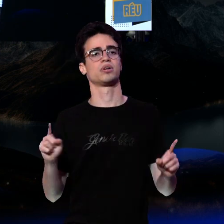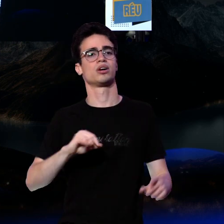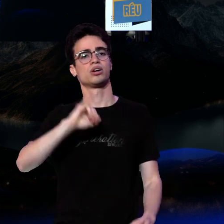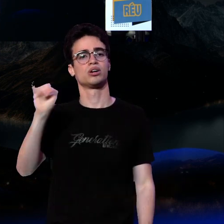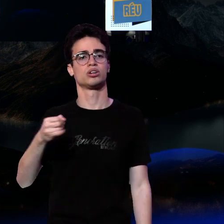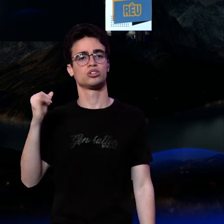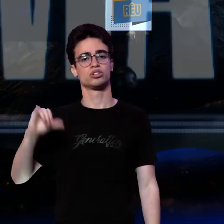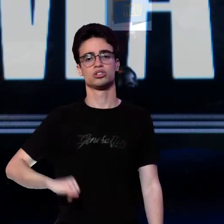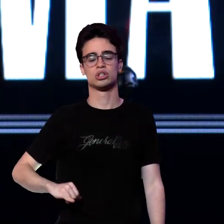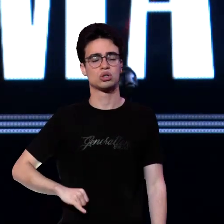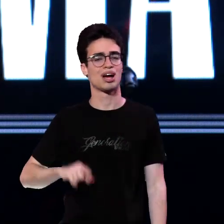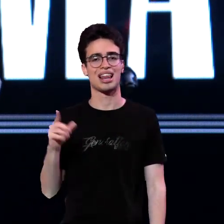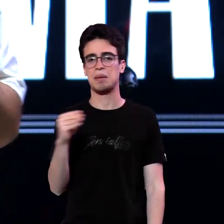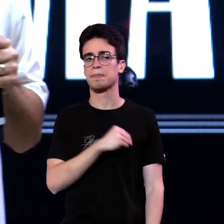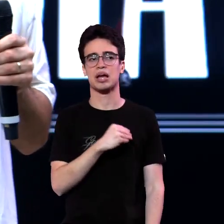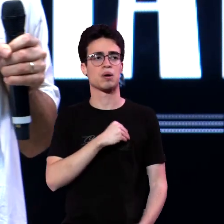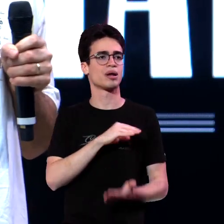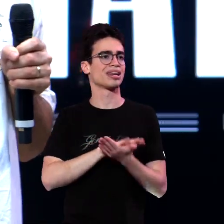os lábios.